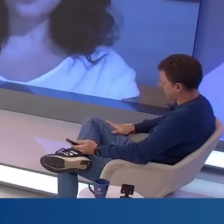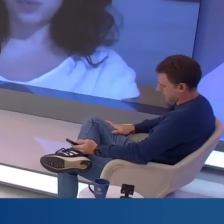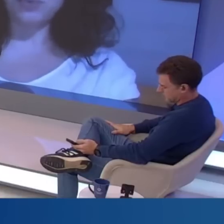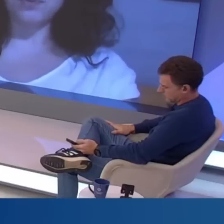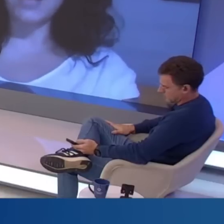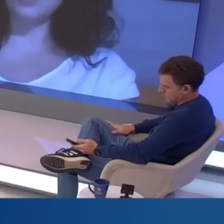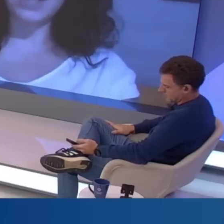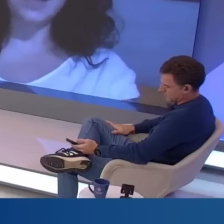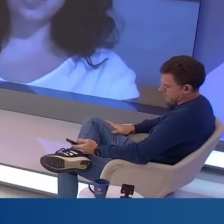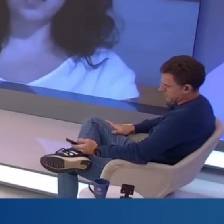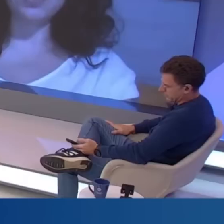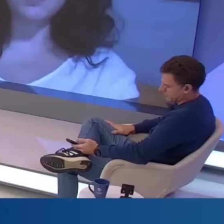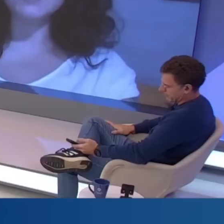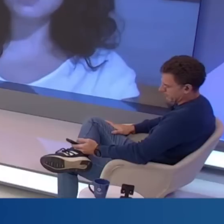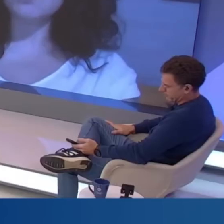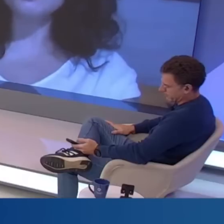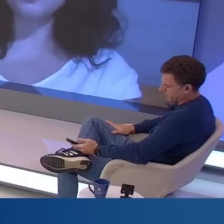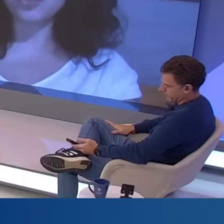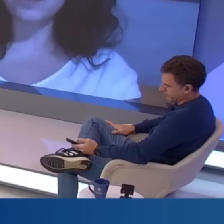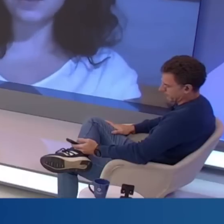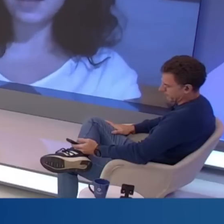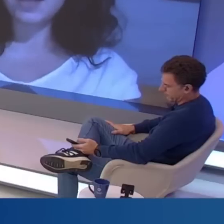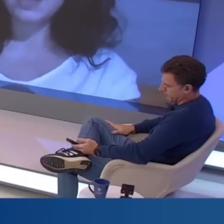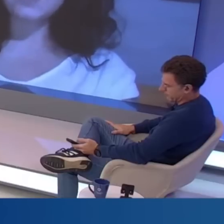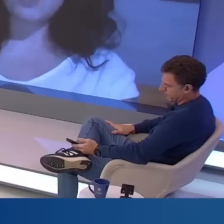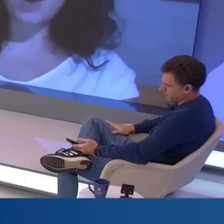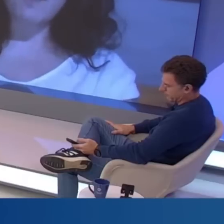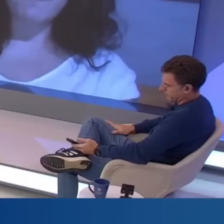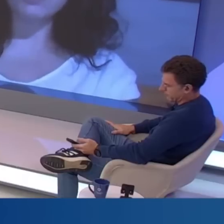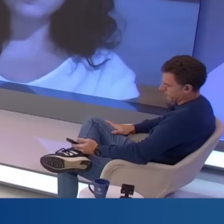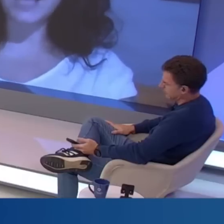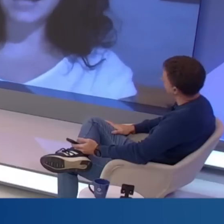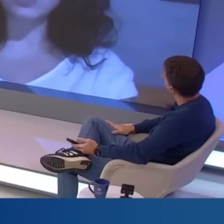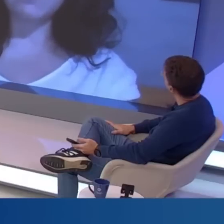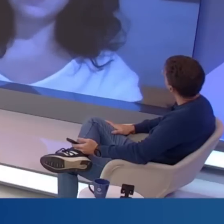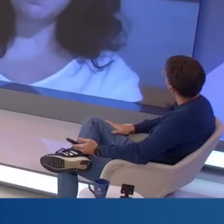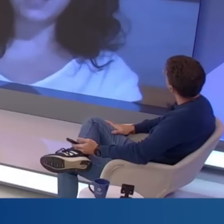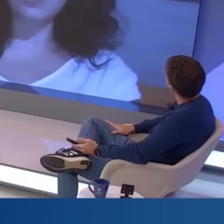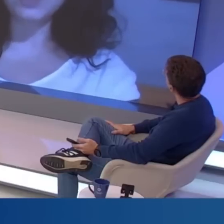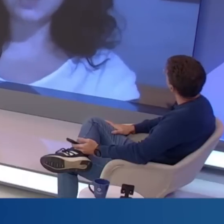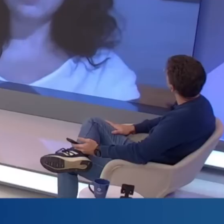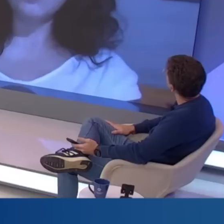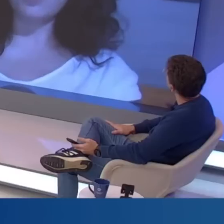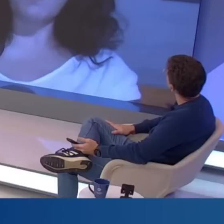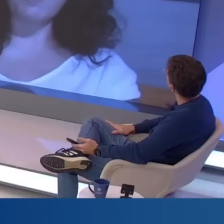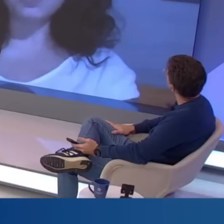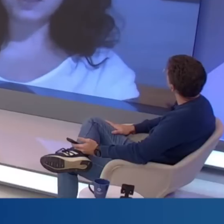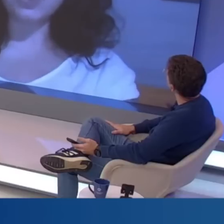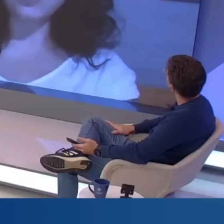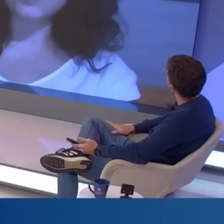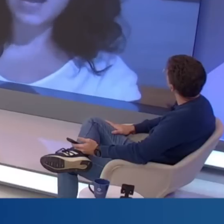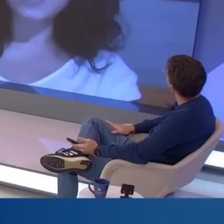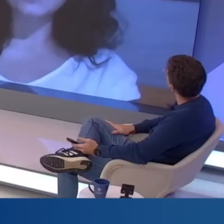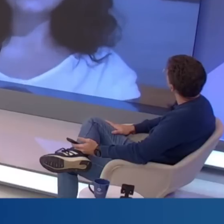de mundo, numa racionalidade de mundo, mas também em objetivos. Quer dizer, qual é o papel que o Estado deve desempenhar ou não, qual é o papel das